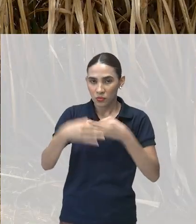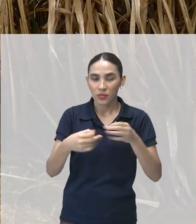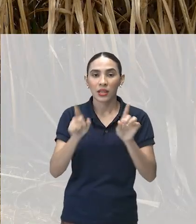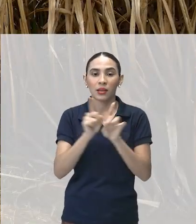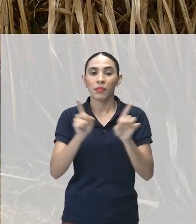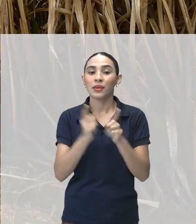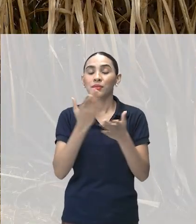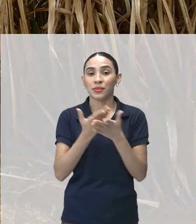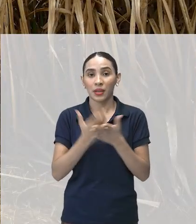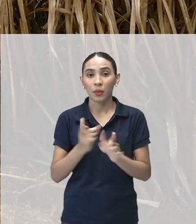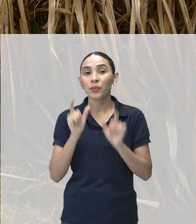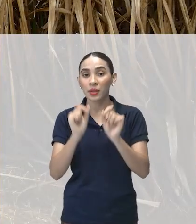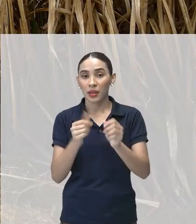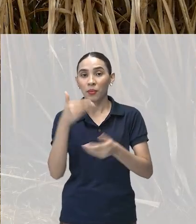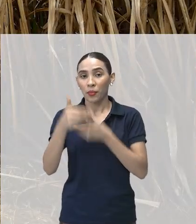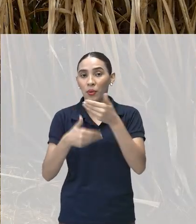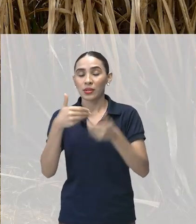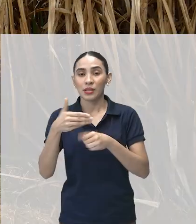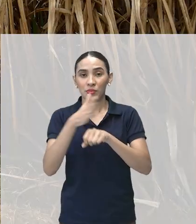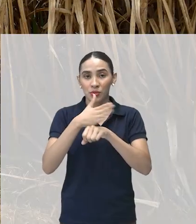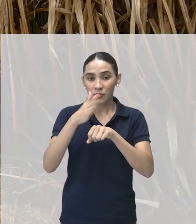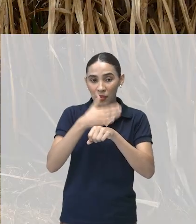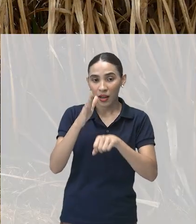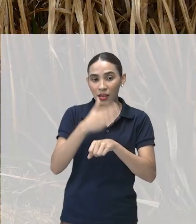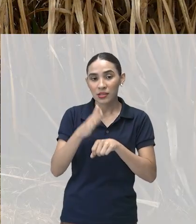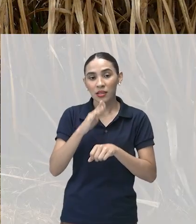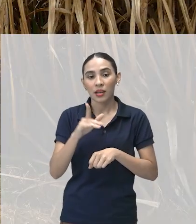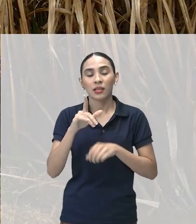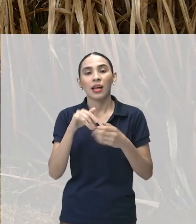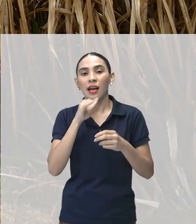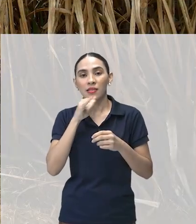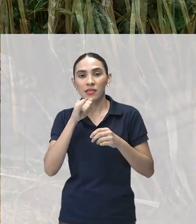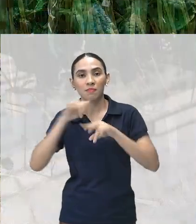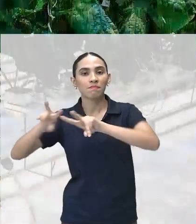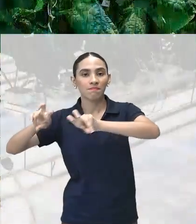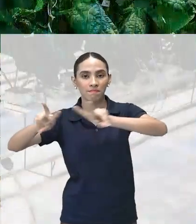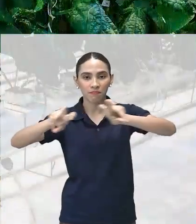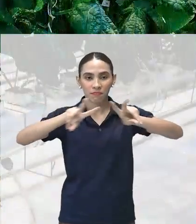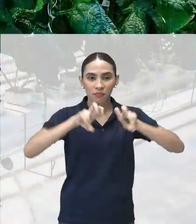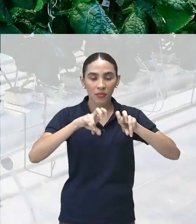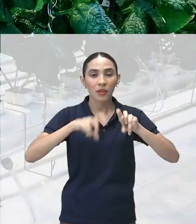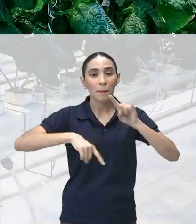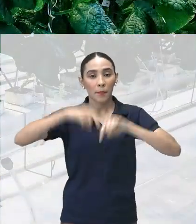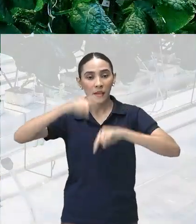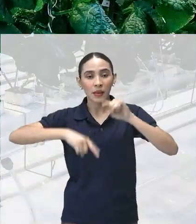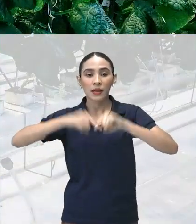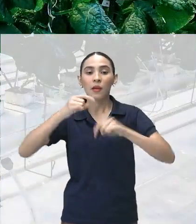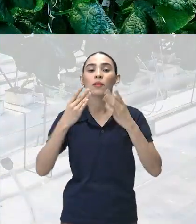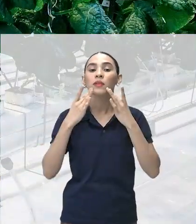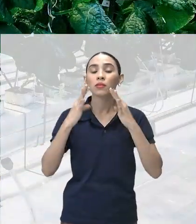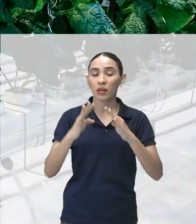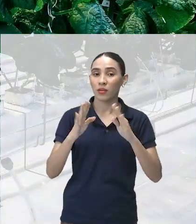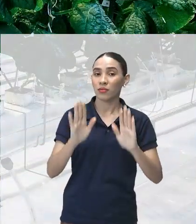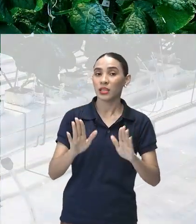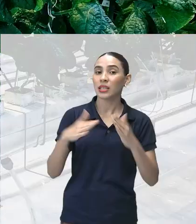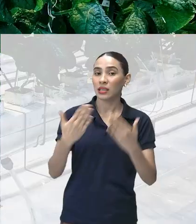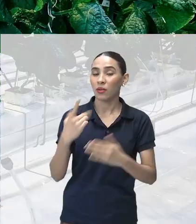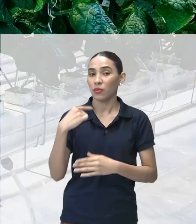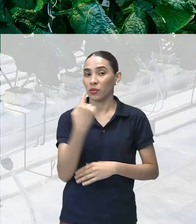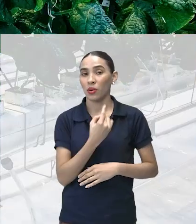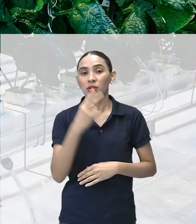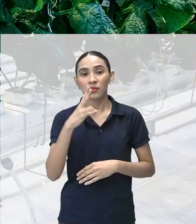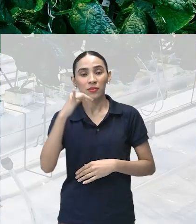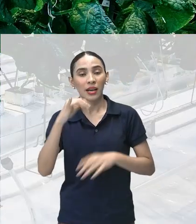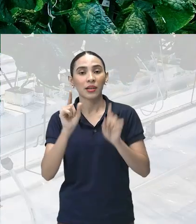estudando, sobre o processo de atividades que estão retirando recursos naturais. Portanto, gente, a gente